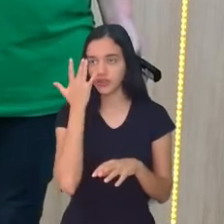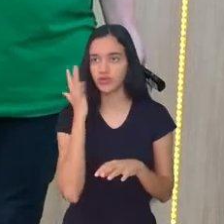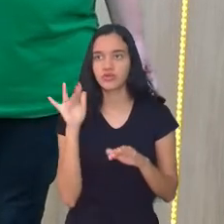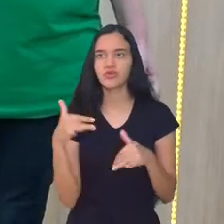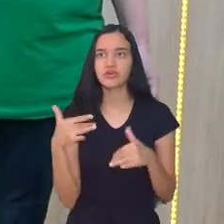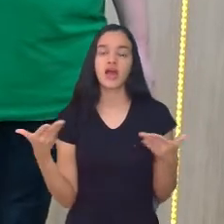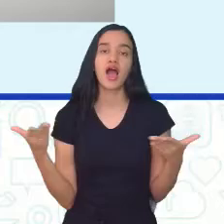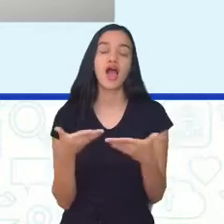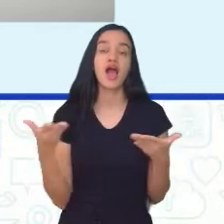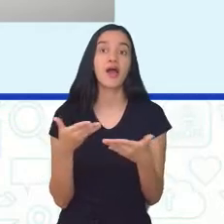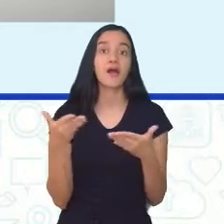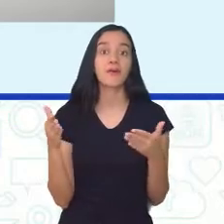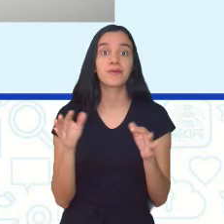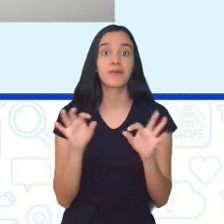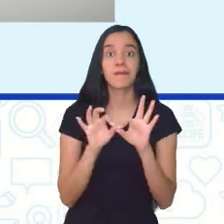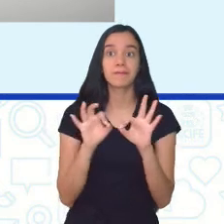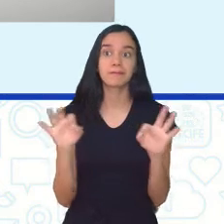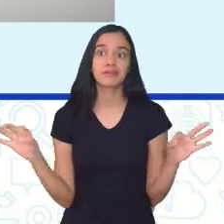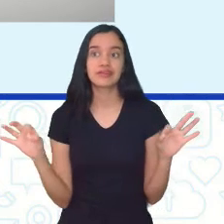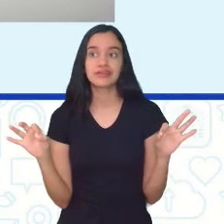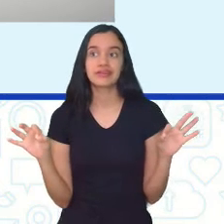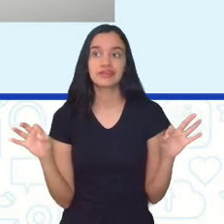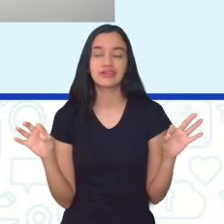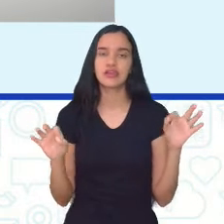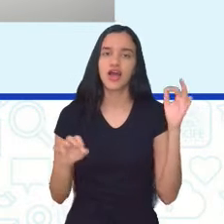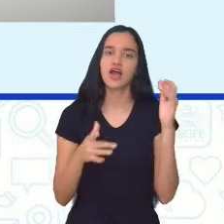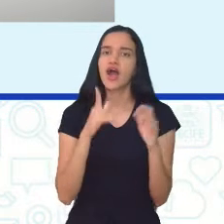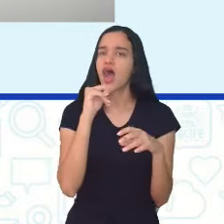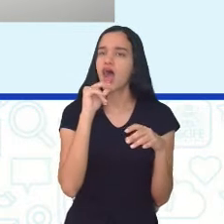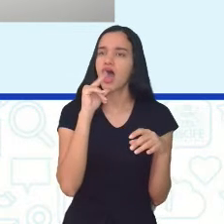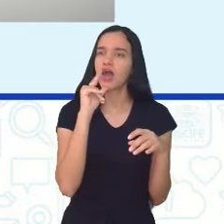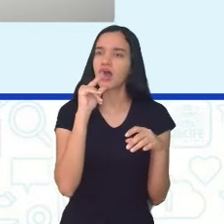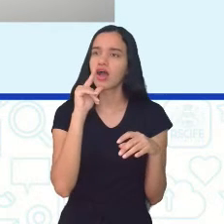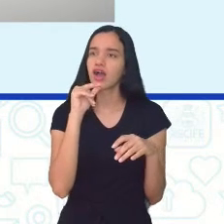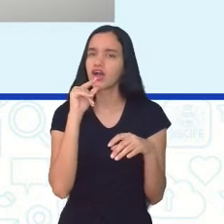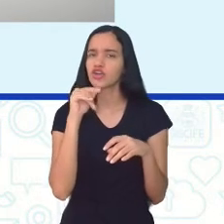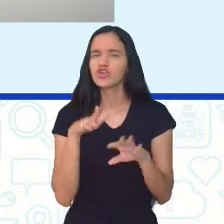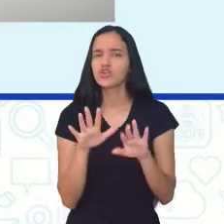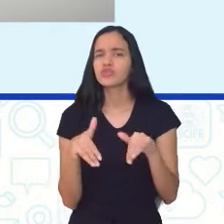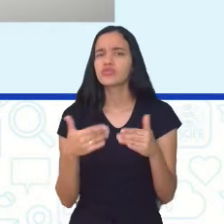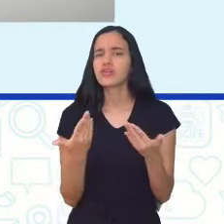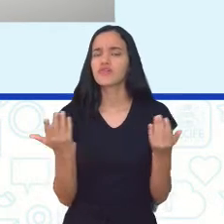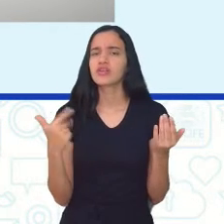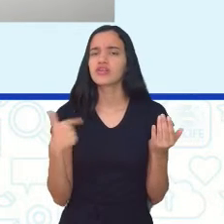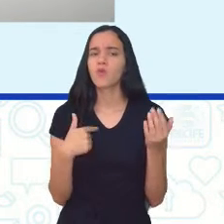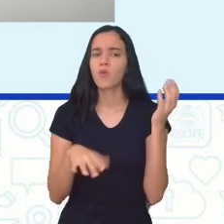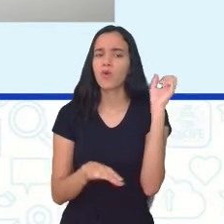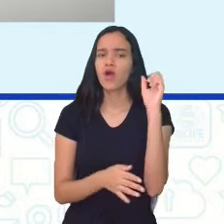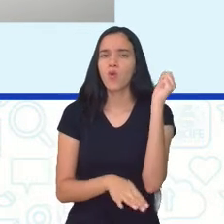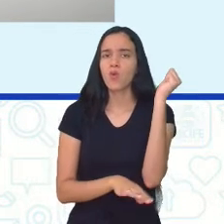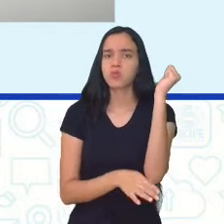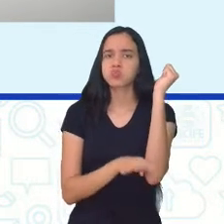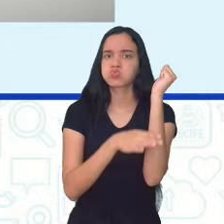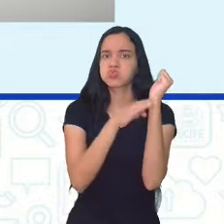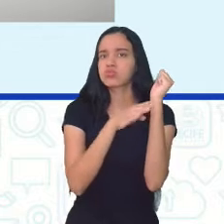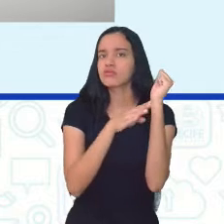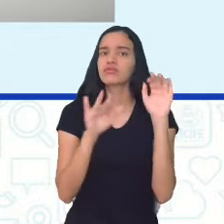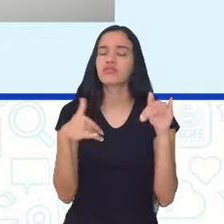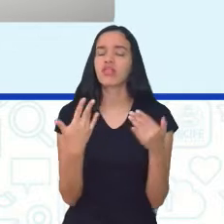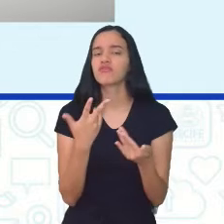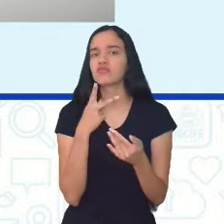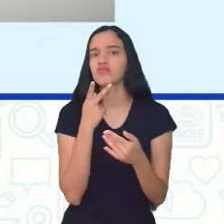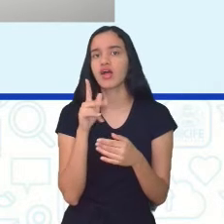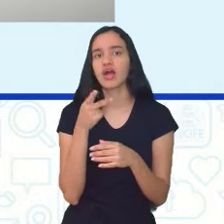Medida de capacidade. Professora, por que a senhora não está falando volume e está falando capacidade? Gente,